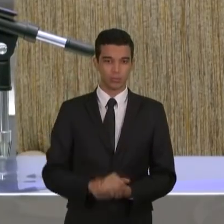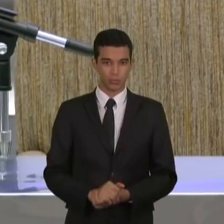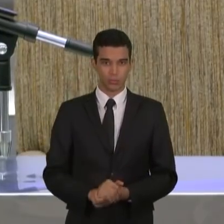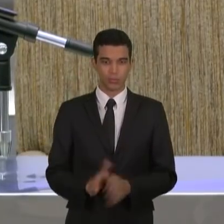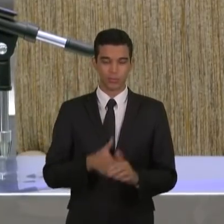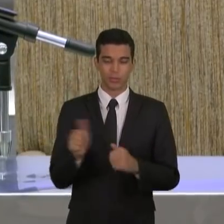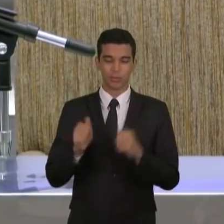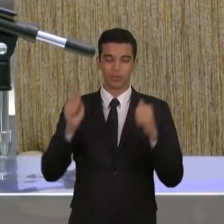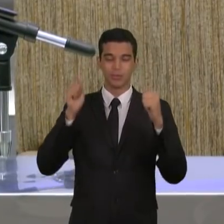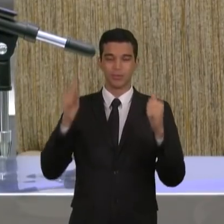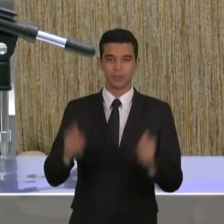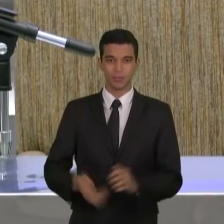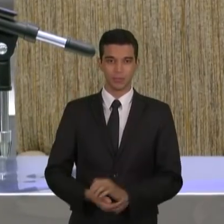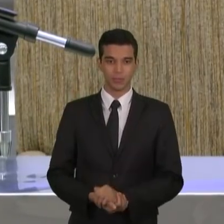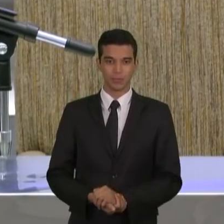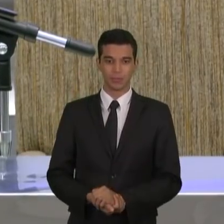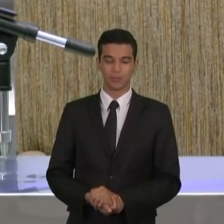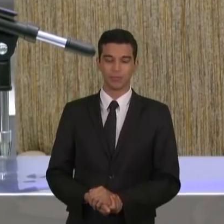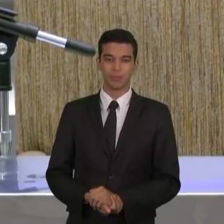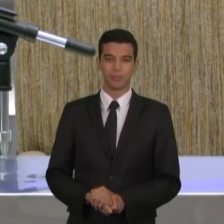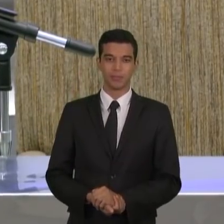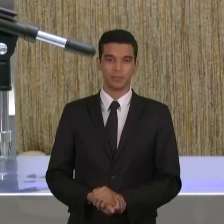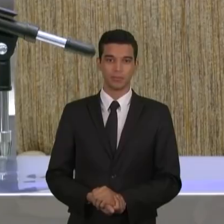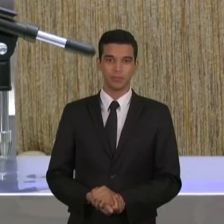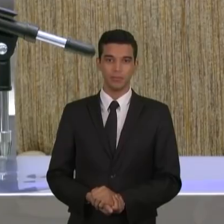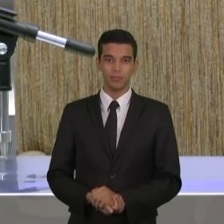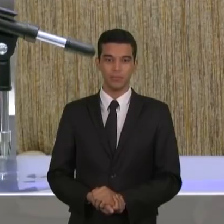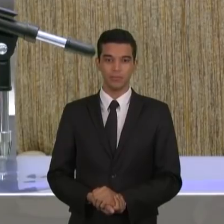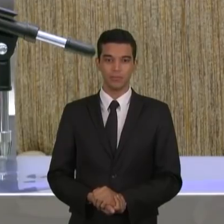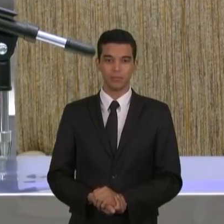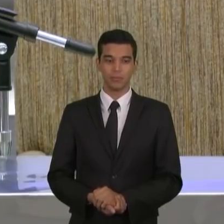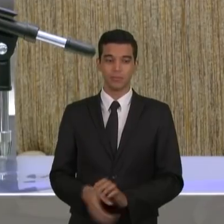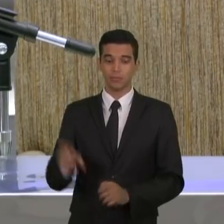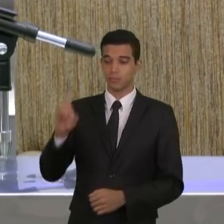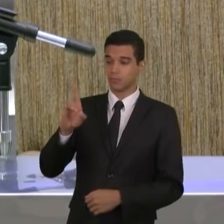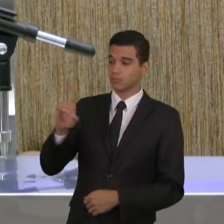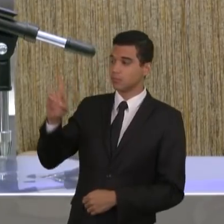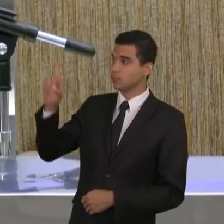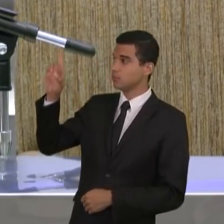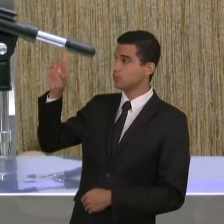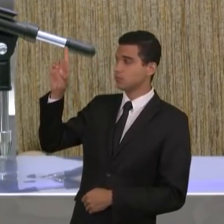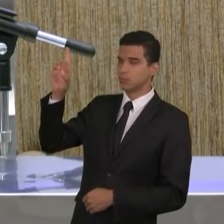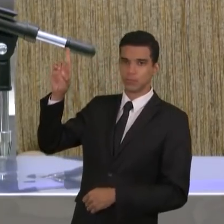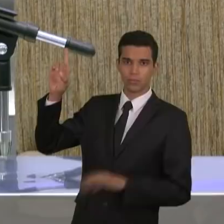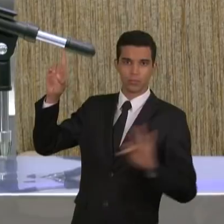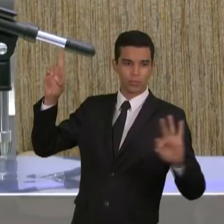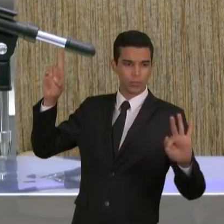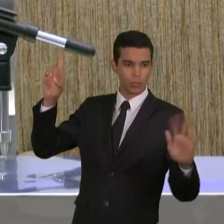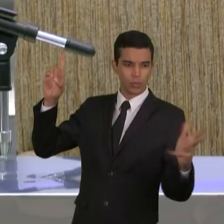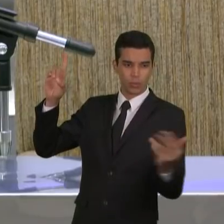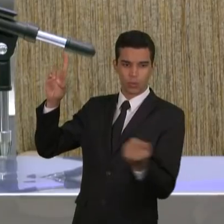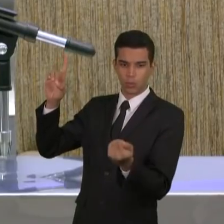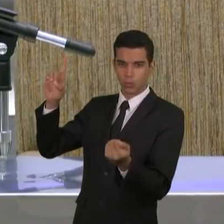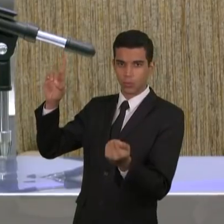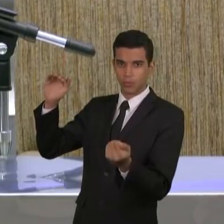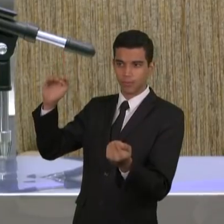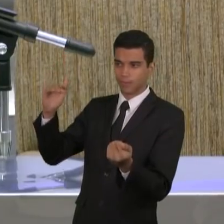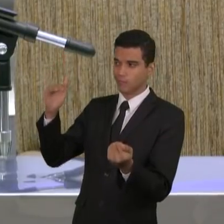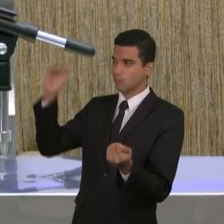a Índia e ele está sobretudo e está